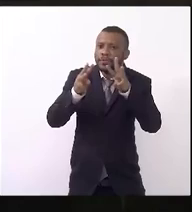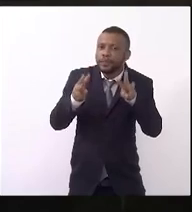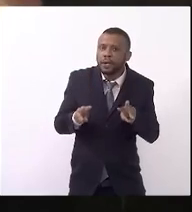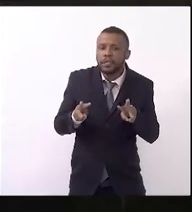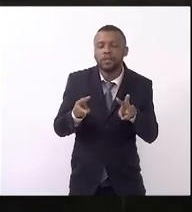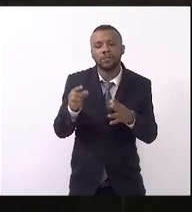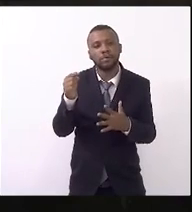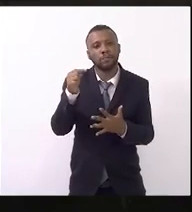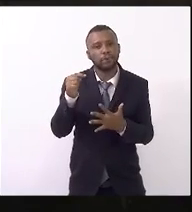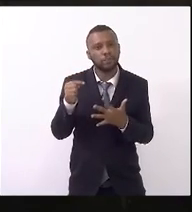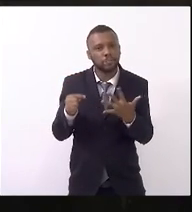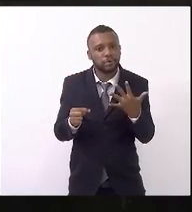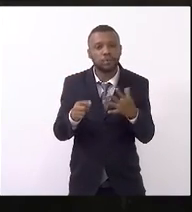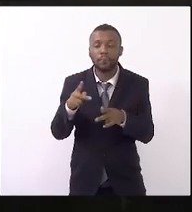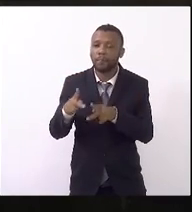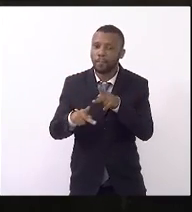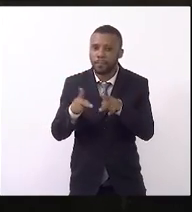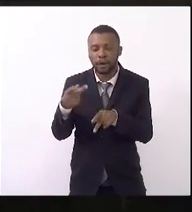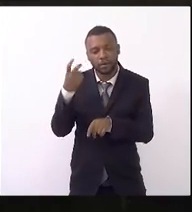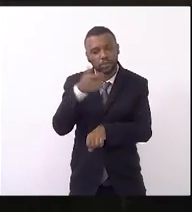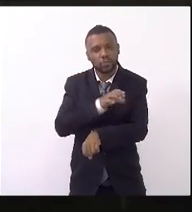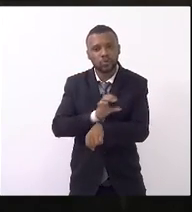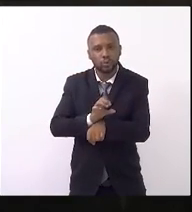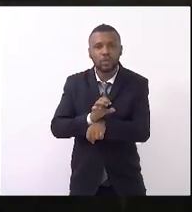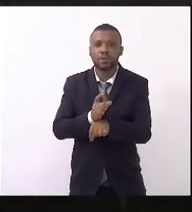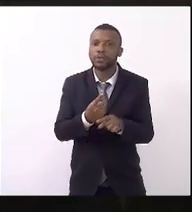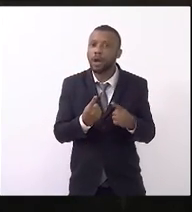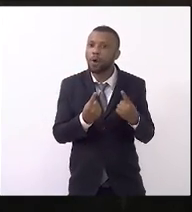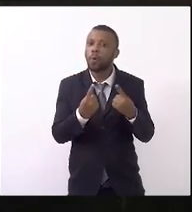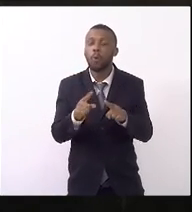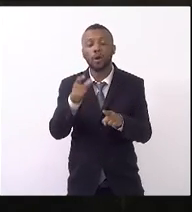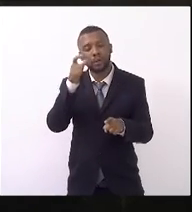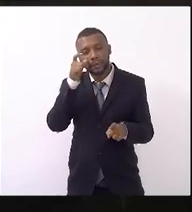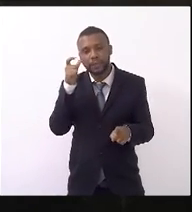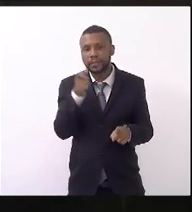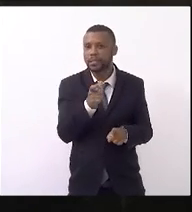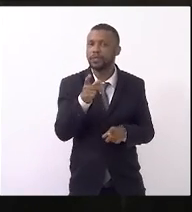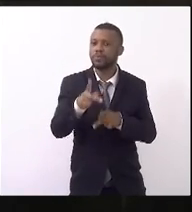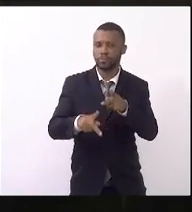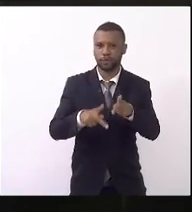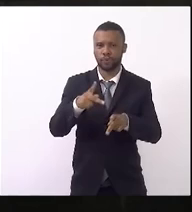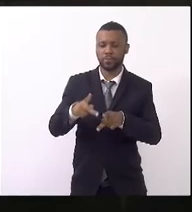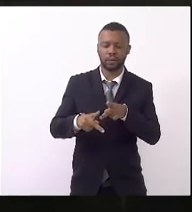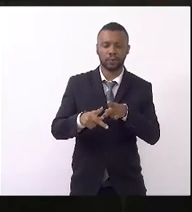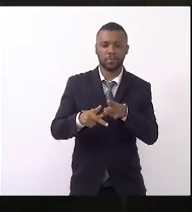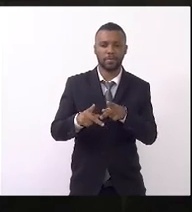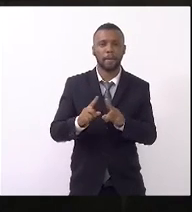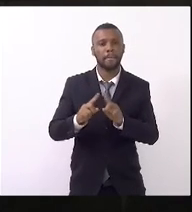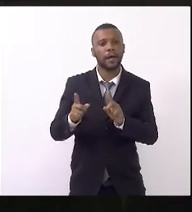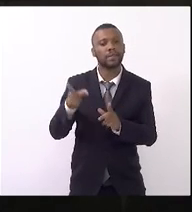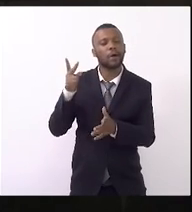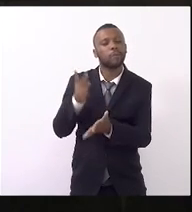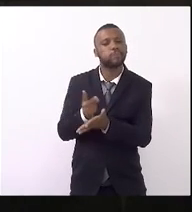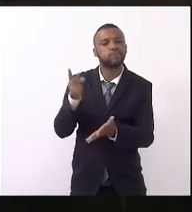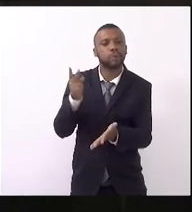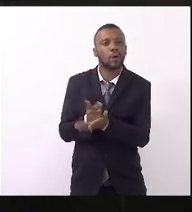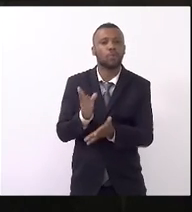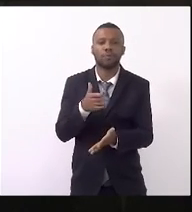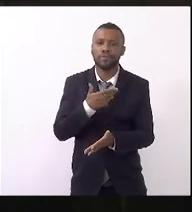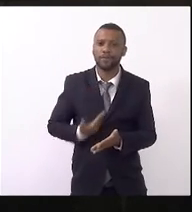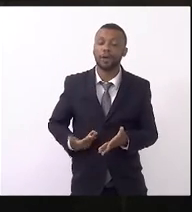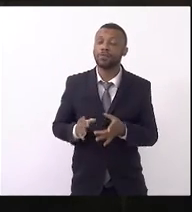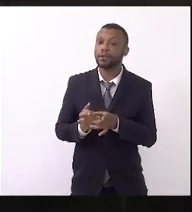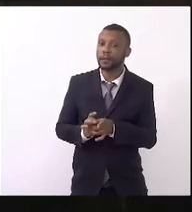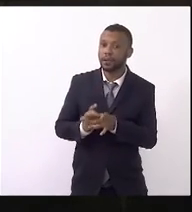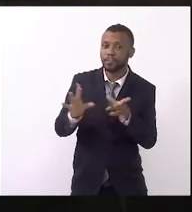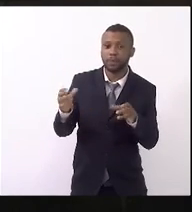os equipamentos populares de cultura, que isso contraria o interesse público, mas é o mesmo governo que disponibiliza,